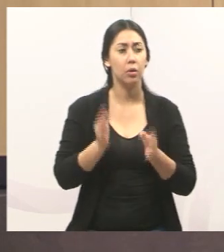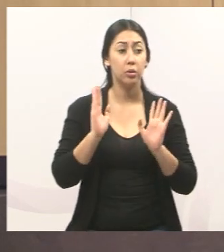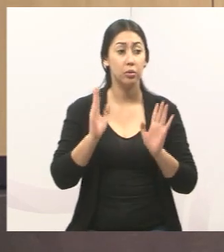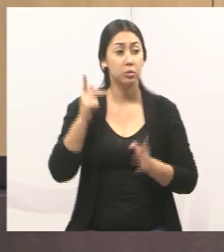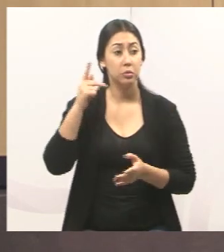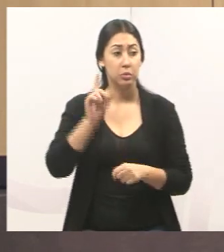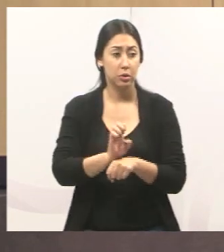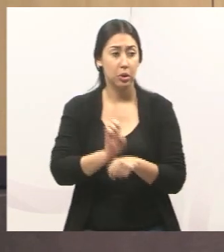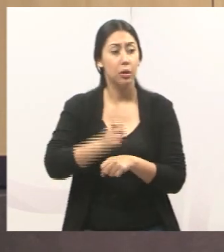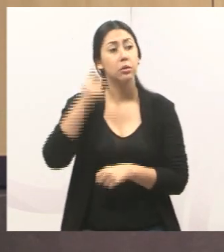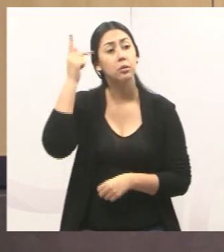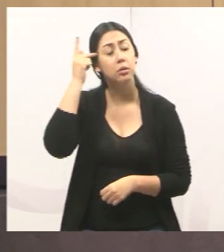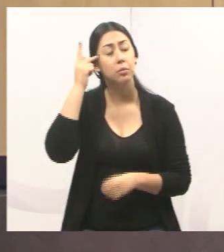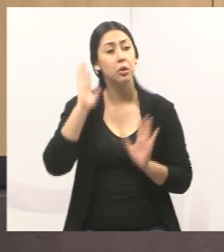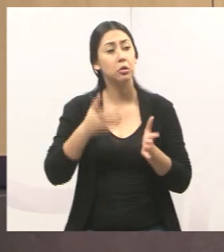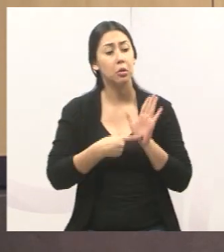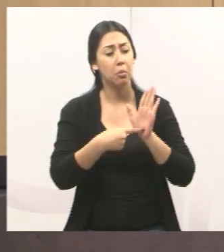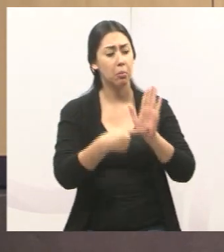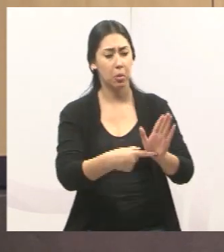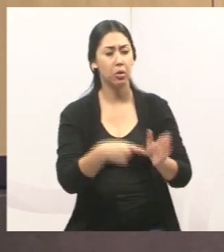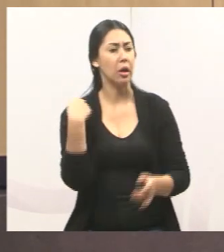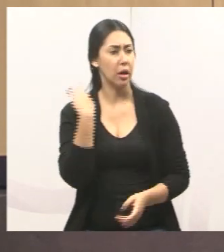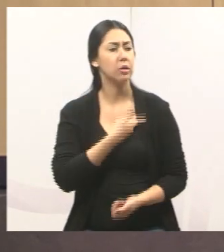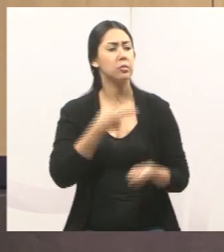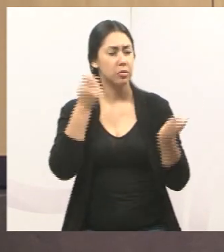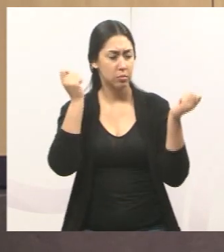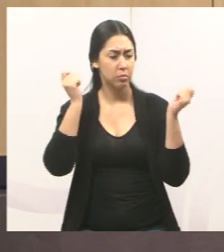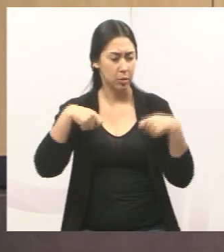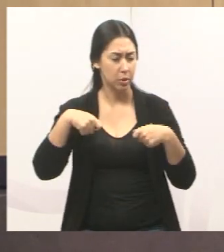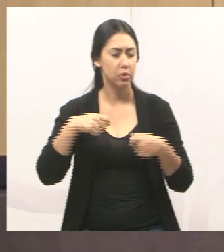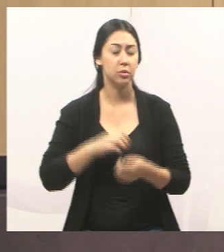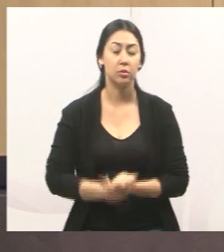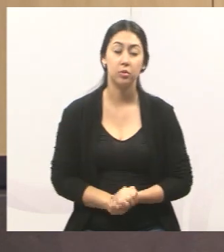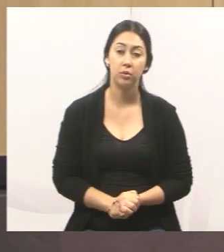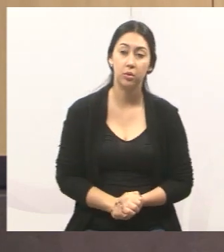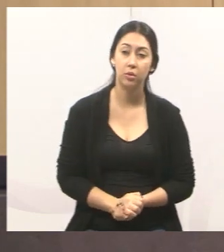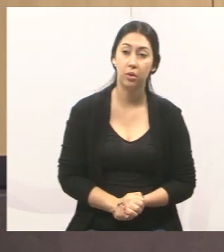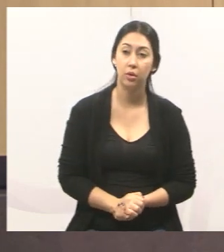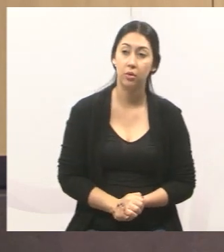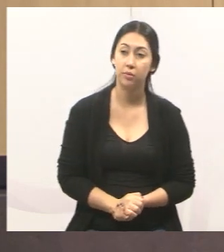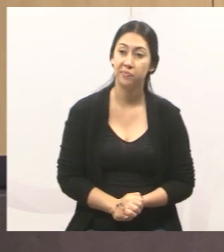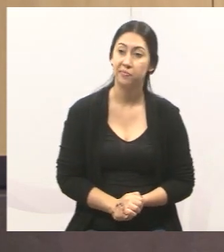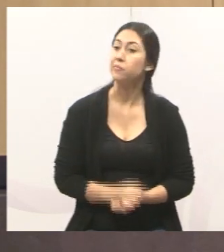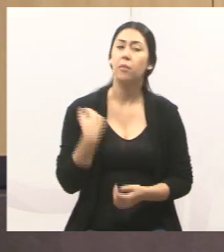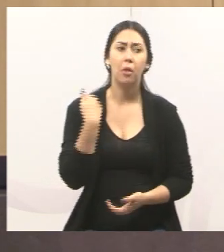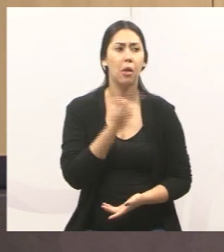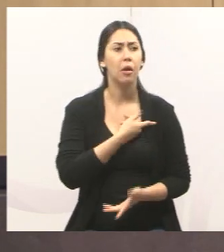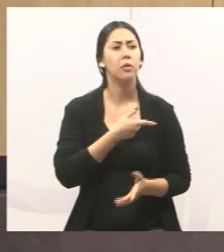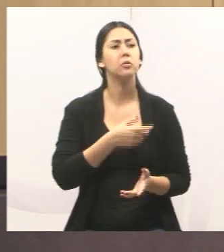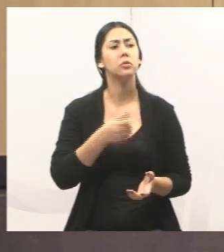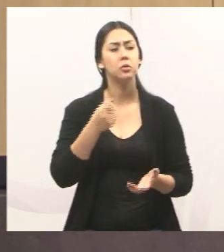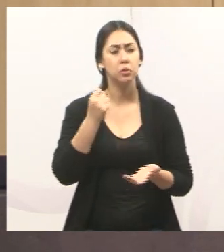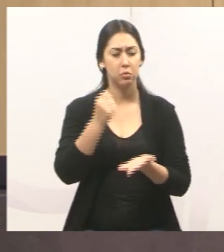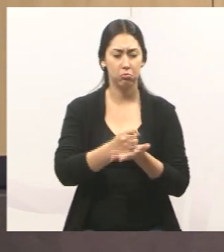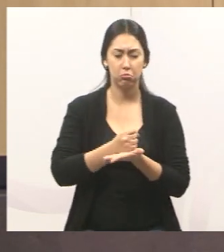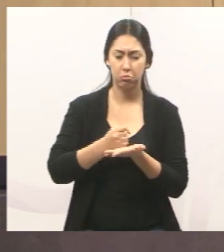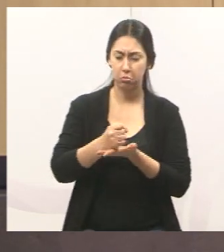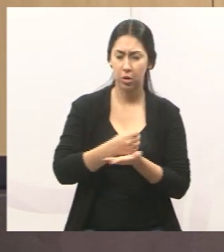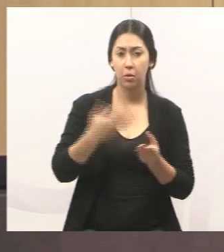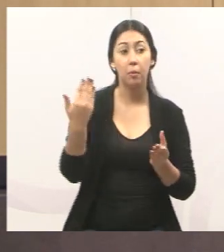apresenta quadro técnico especializado para essa avaliação, tendo se debruçado sobre o processo em mais de